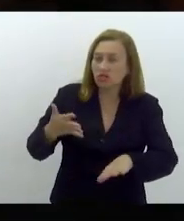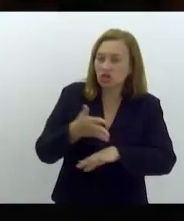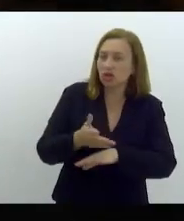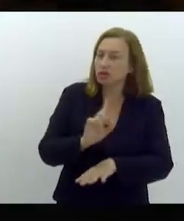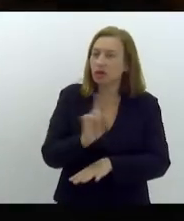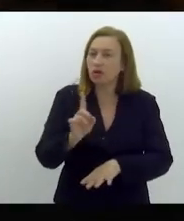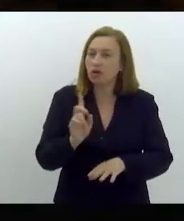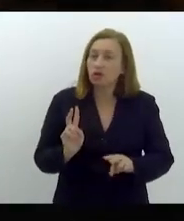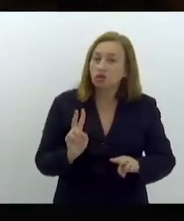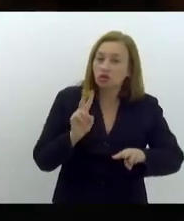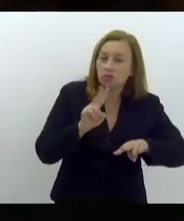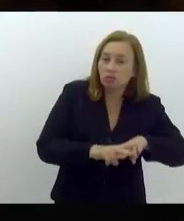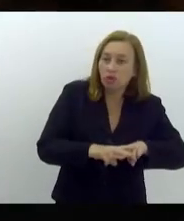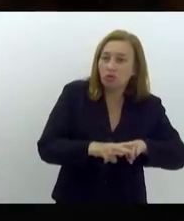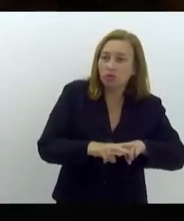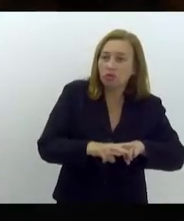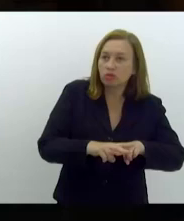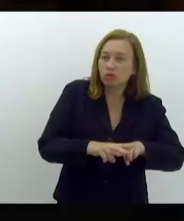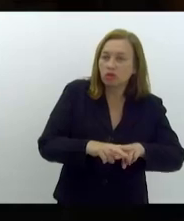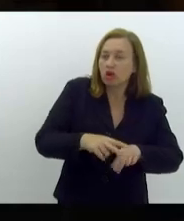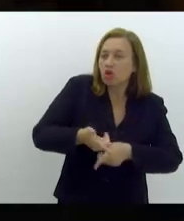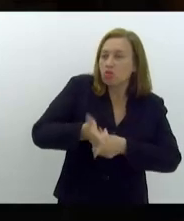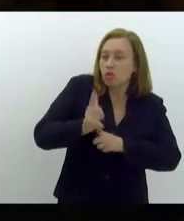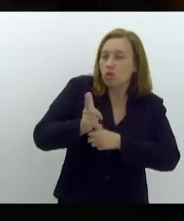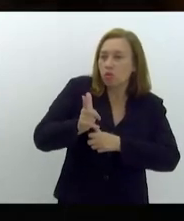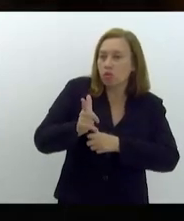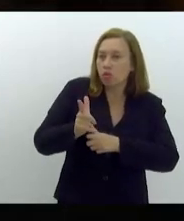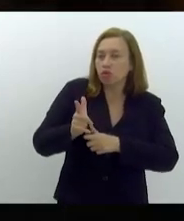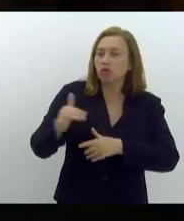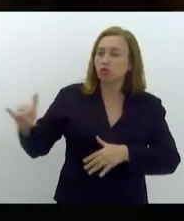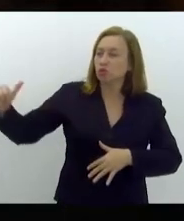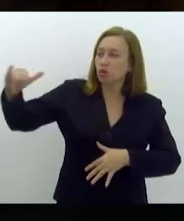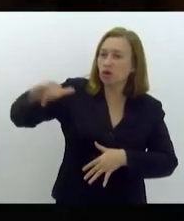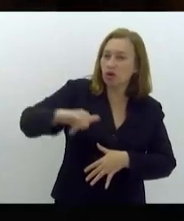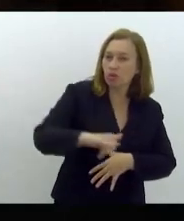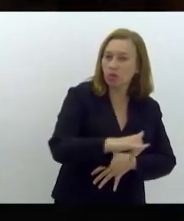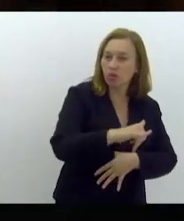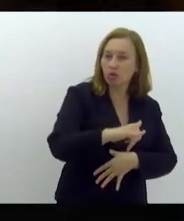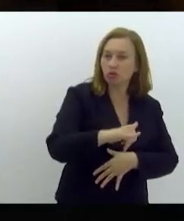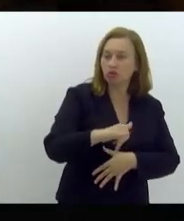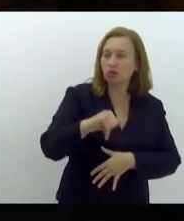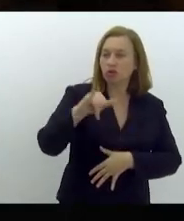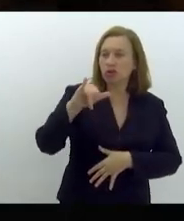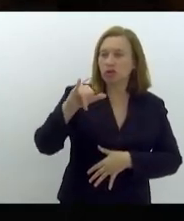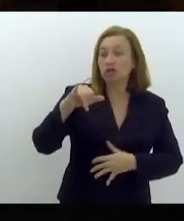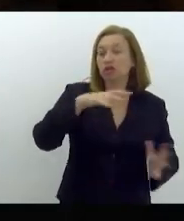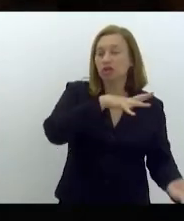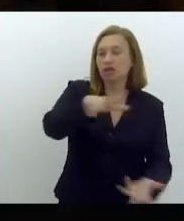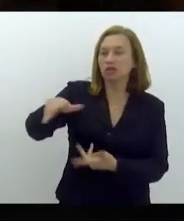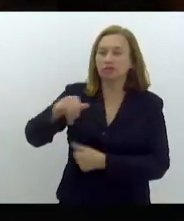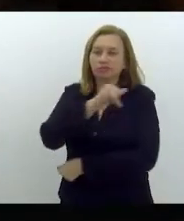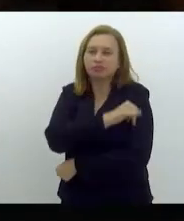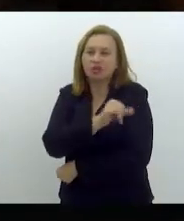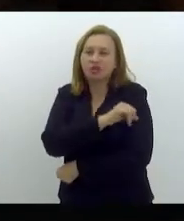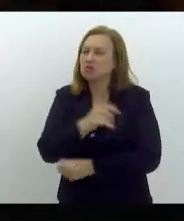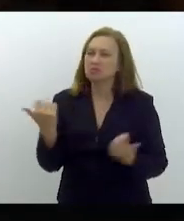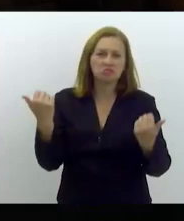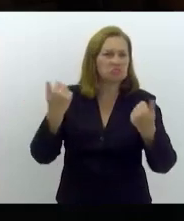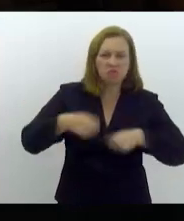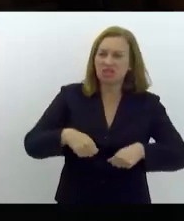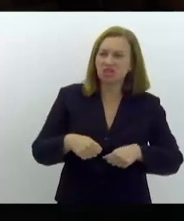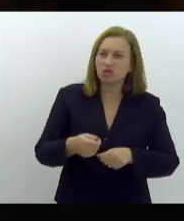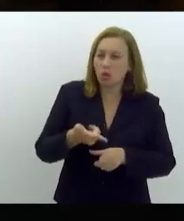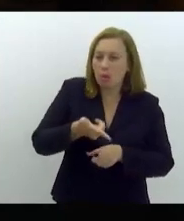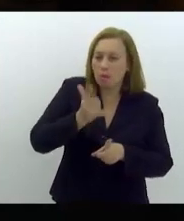apreensões de fuzis foram no Aeroporto Internacional do Rio de Janeiro sem dar um tiro quando